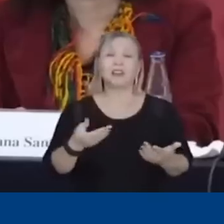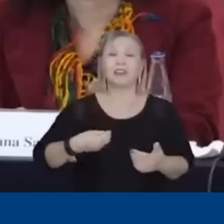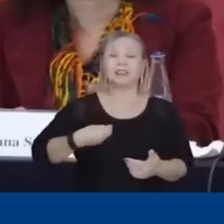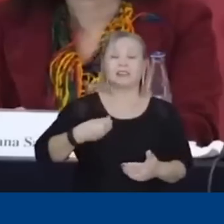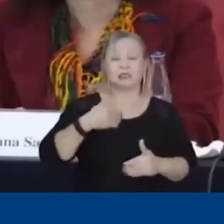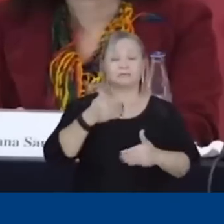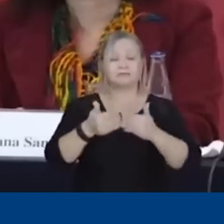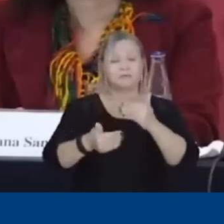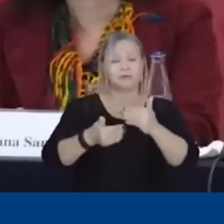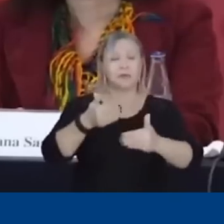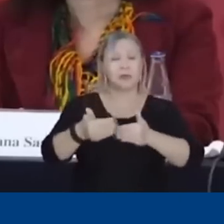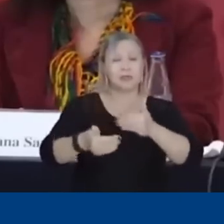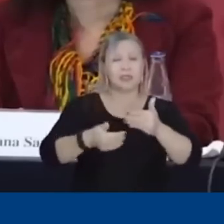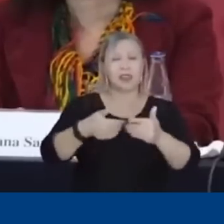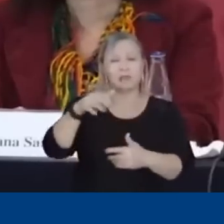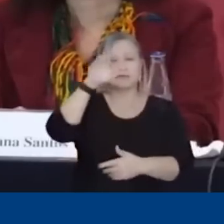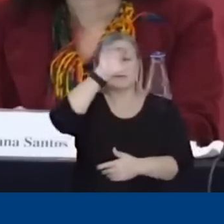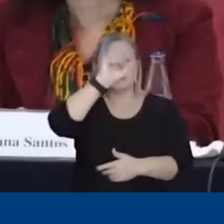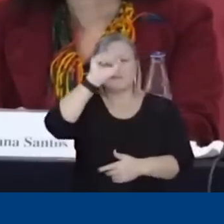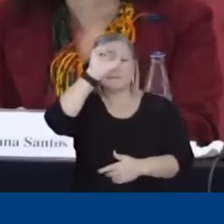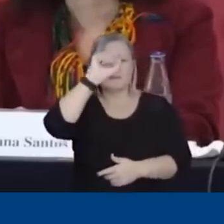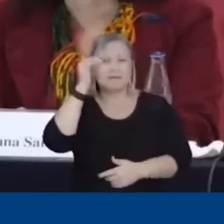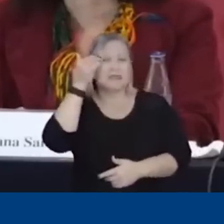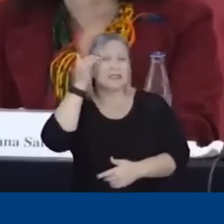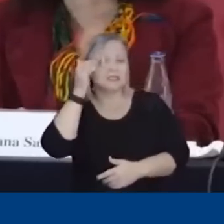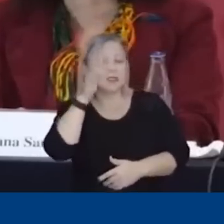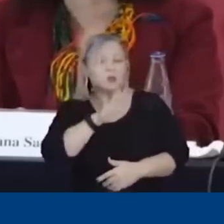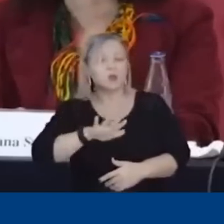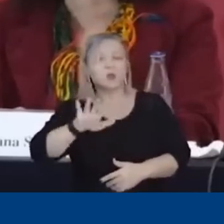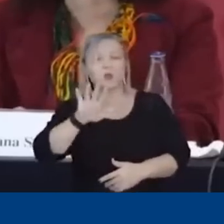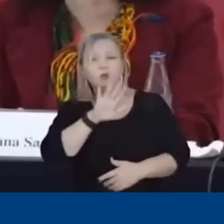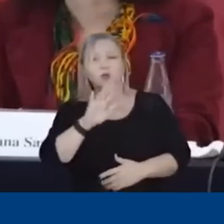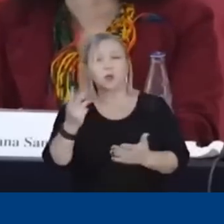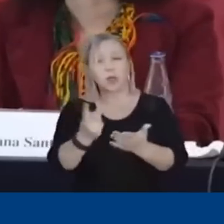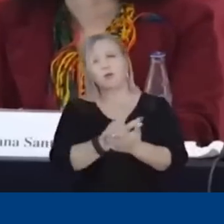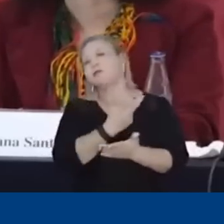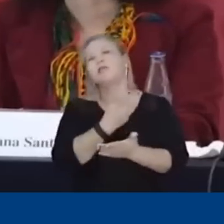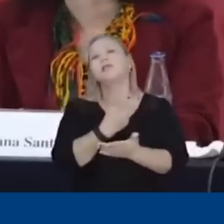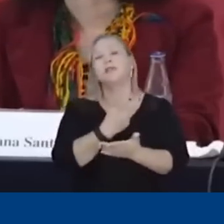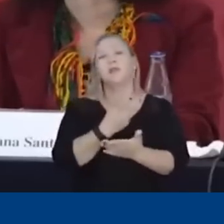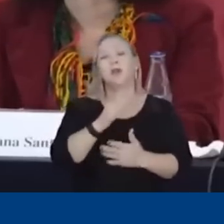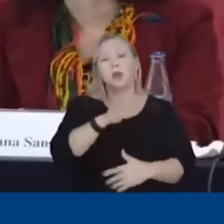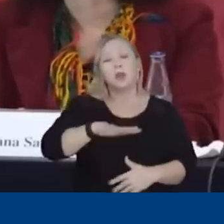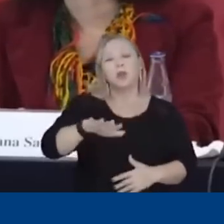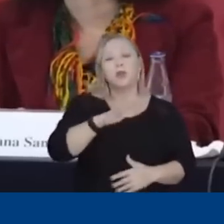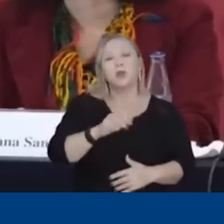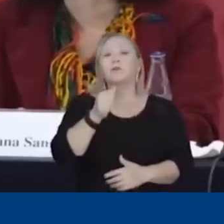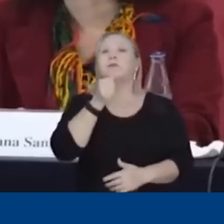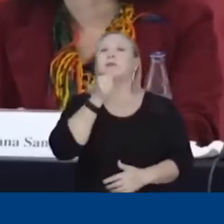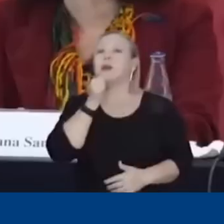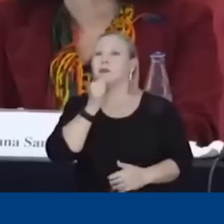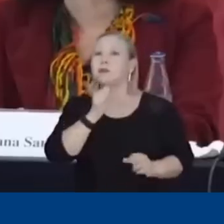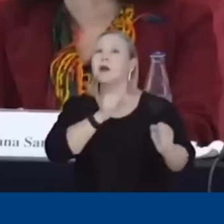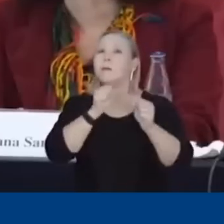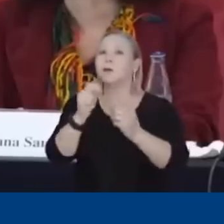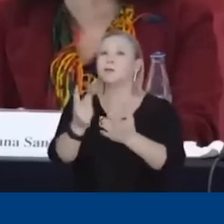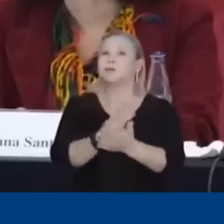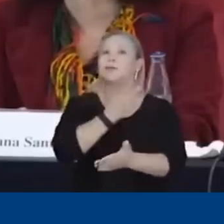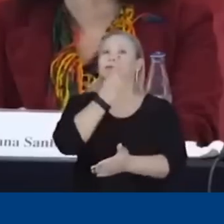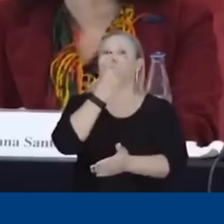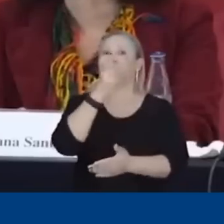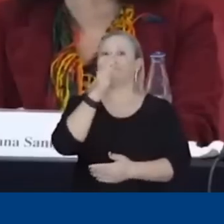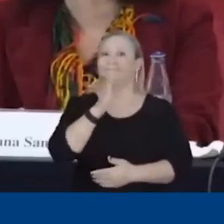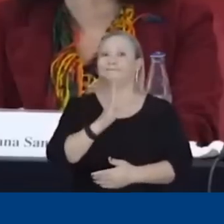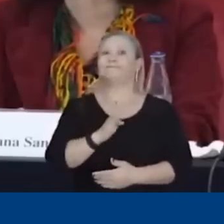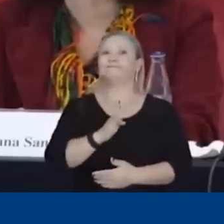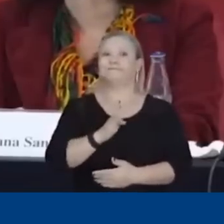de compreender tudo o que aconteceu e tudo o que ainda pode acontecer nesse país. Porque